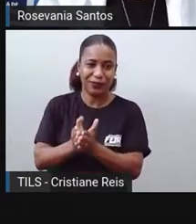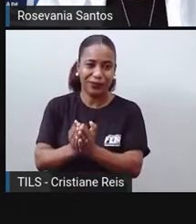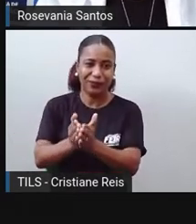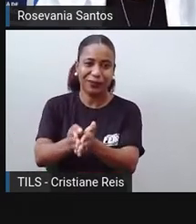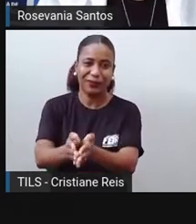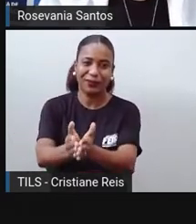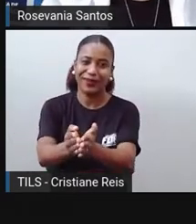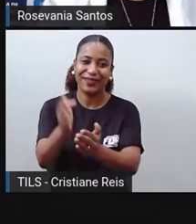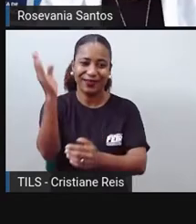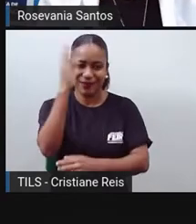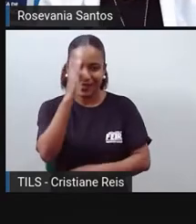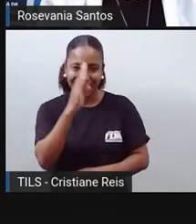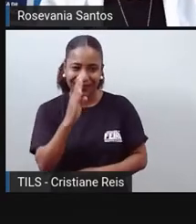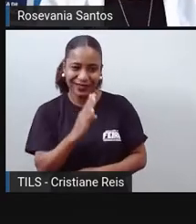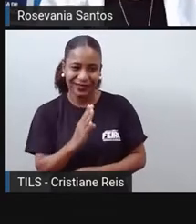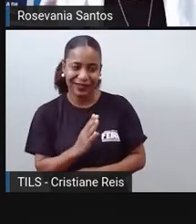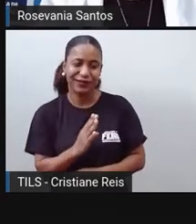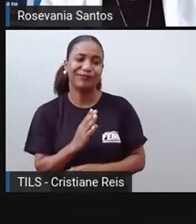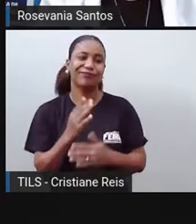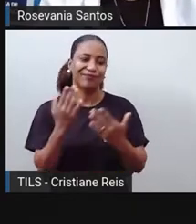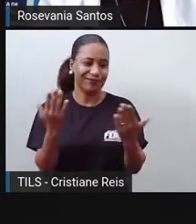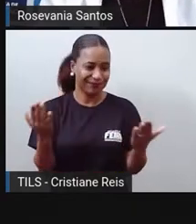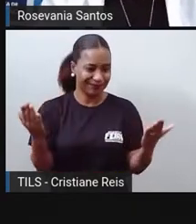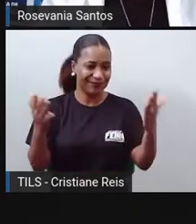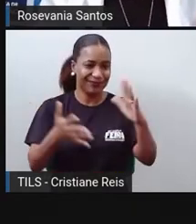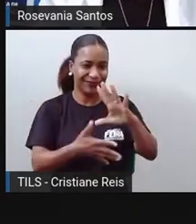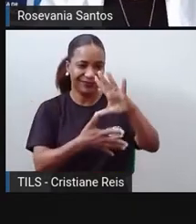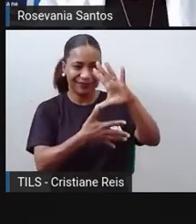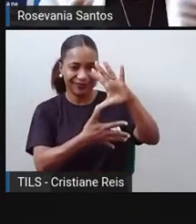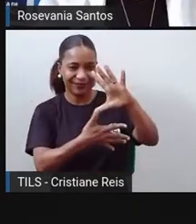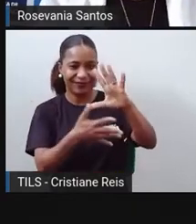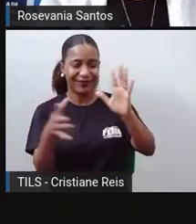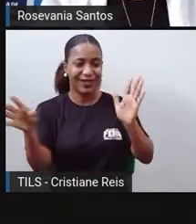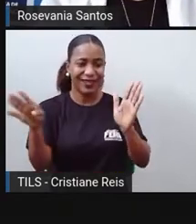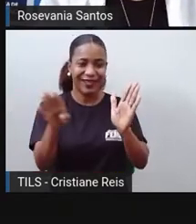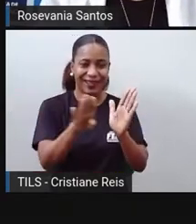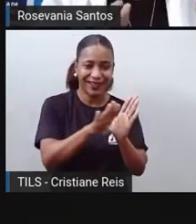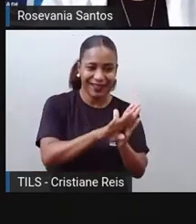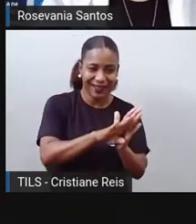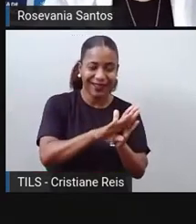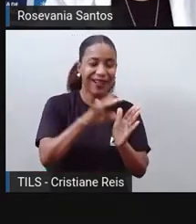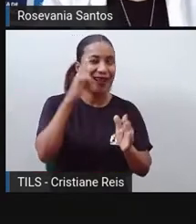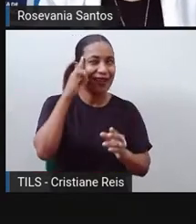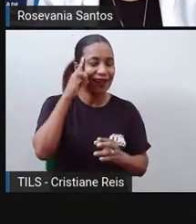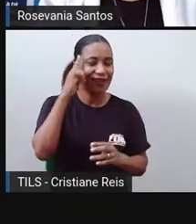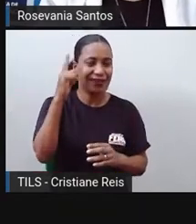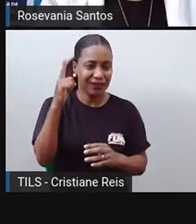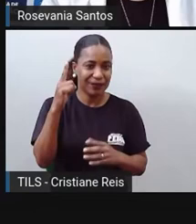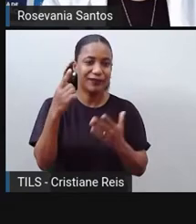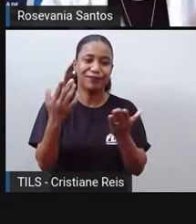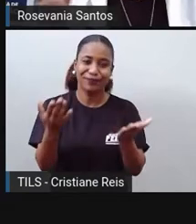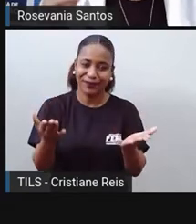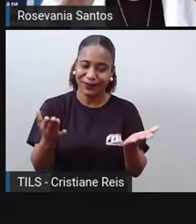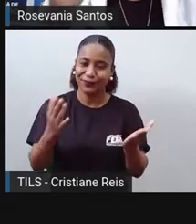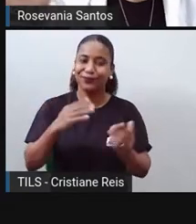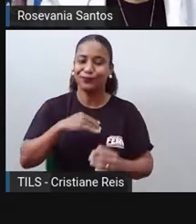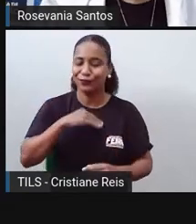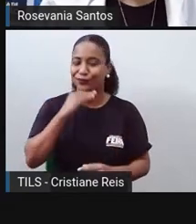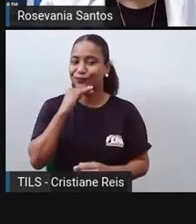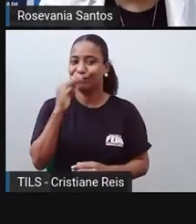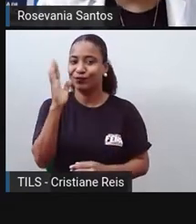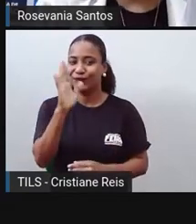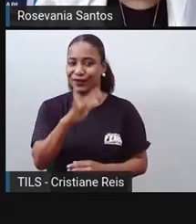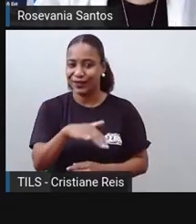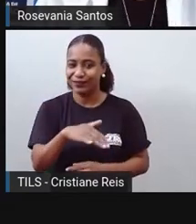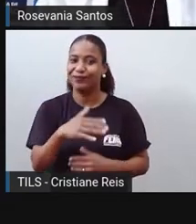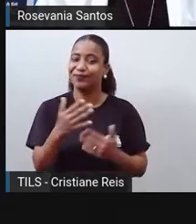tarimbada, né, sobre o descobrimento do continente americano, que a gente sabe que eles já tinham noção mesmo, né, que existiam essas terras aí, mas a história conta